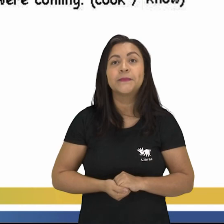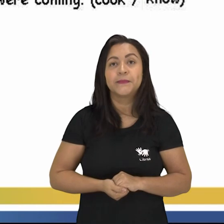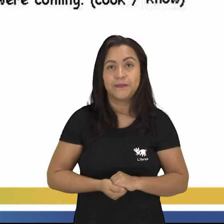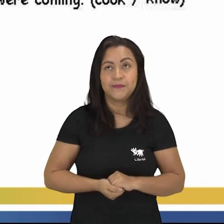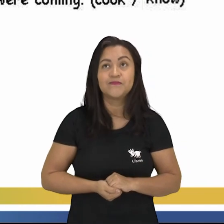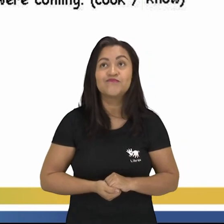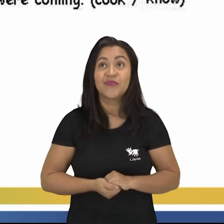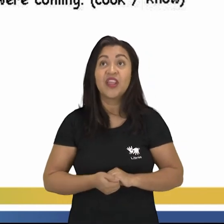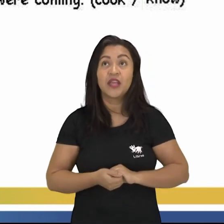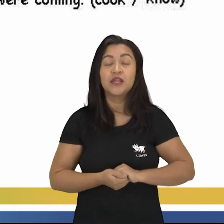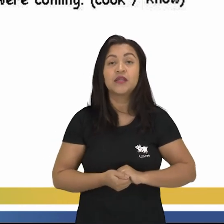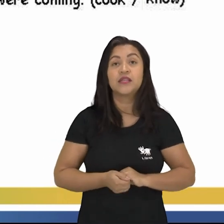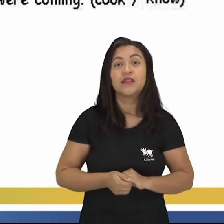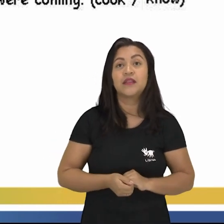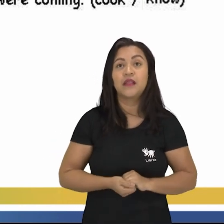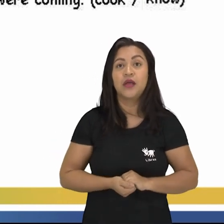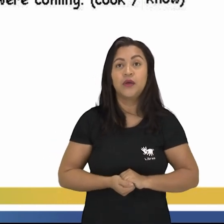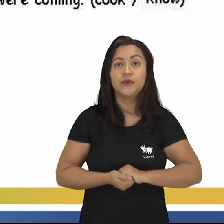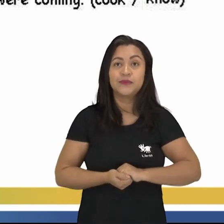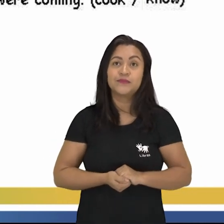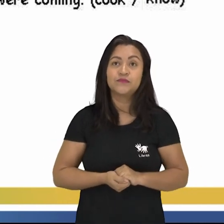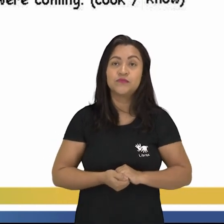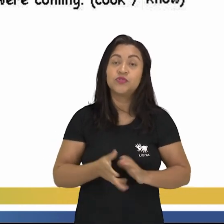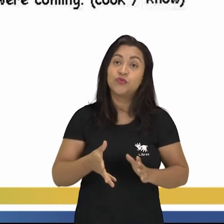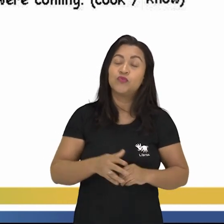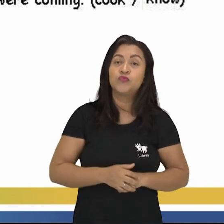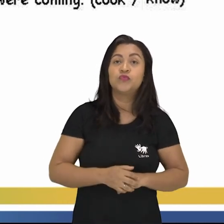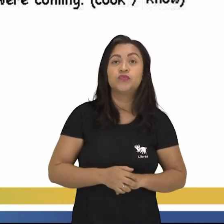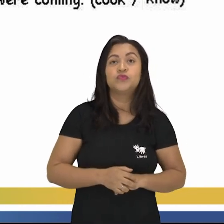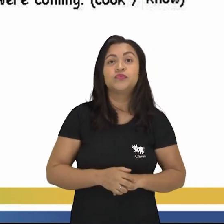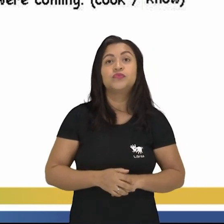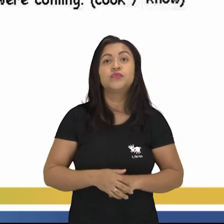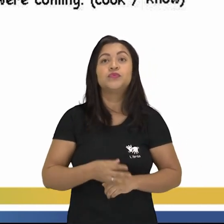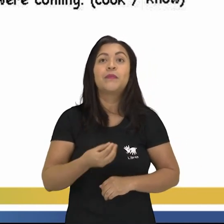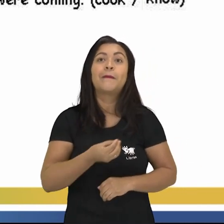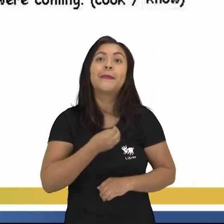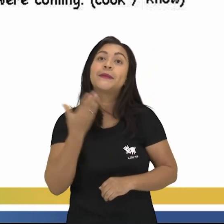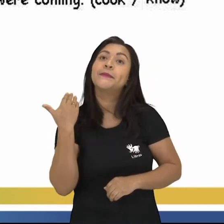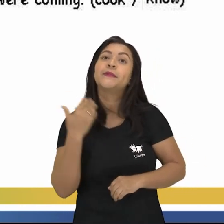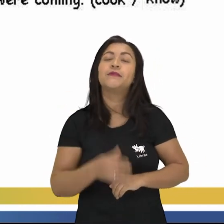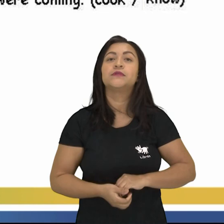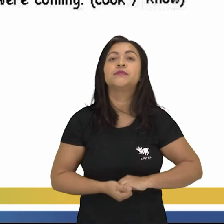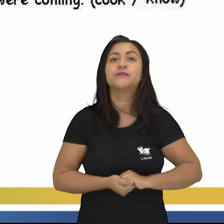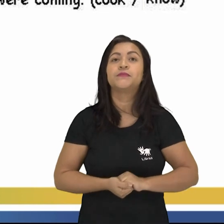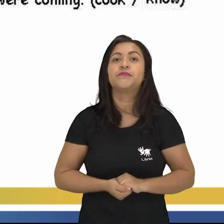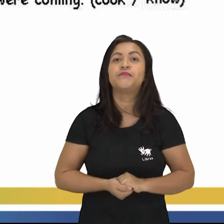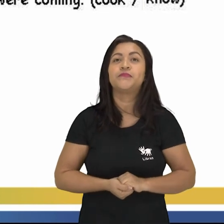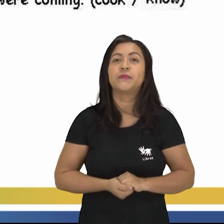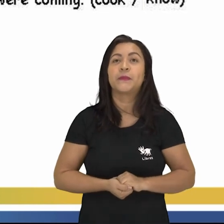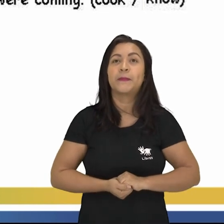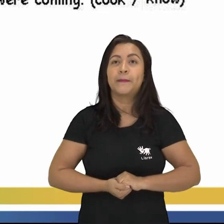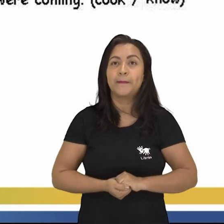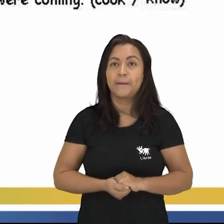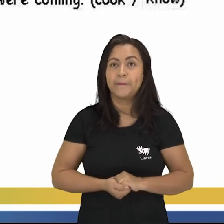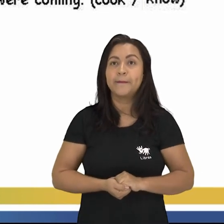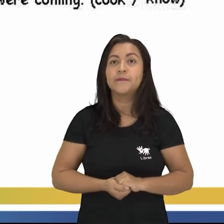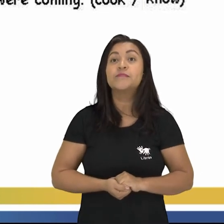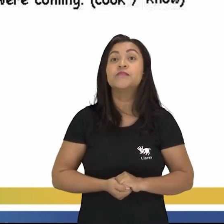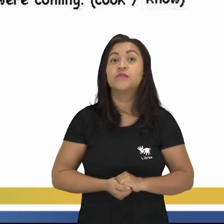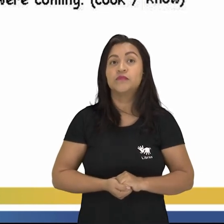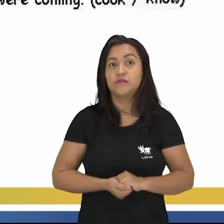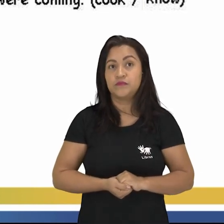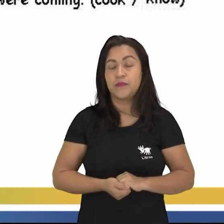minha condição, então vai vir no past perfect. If she had known they were